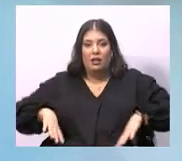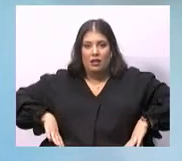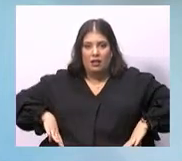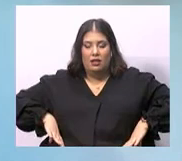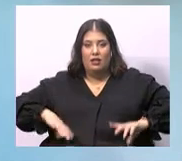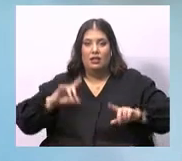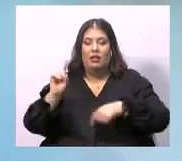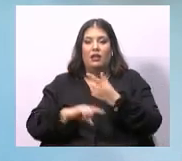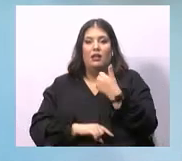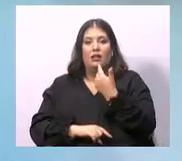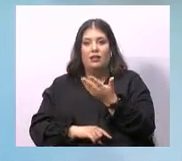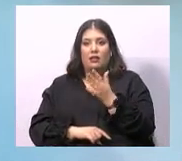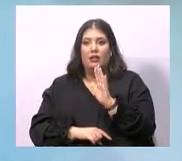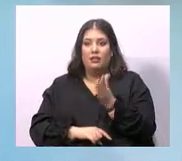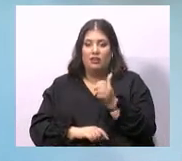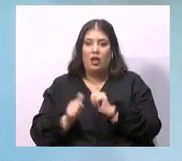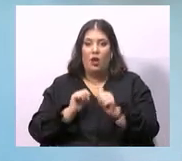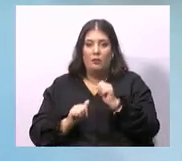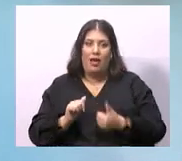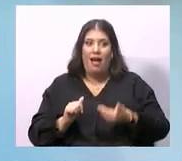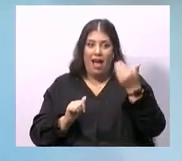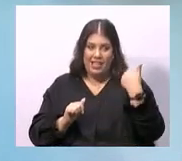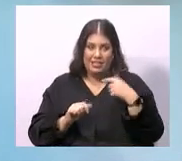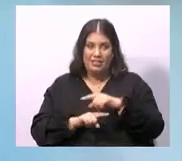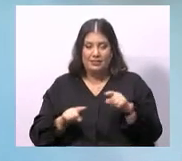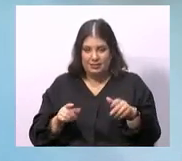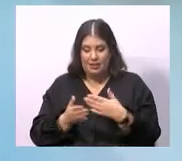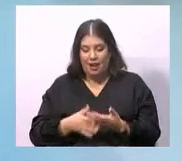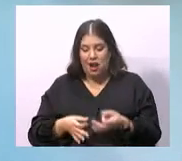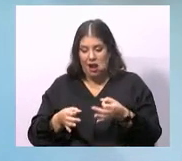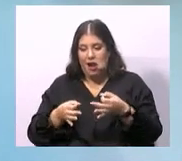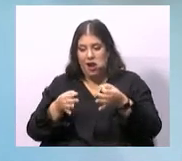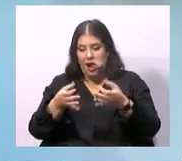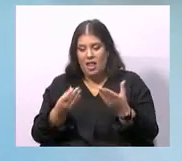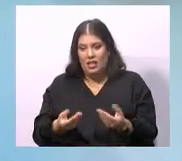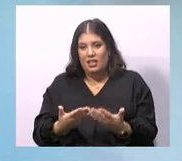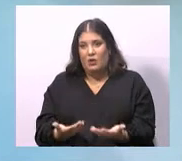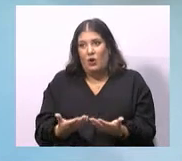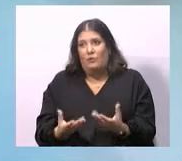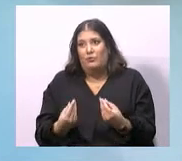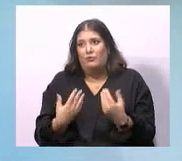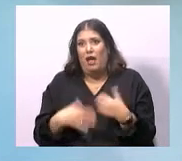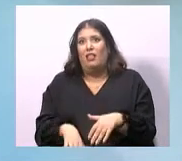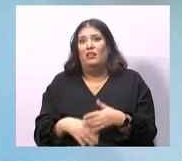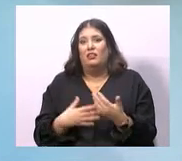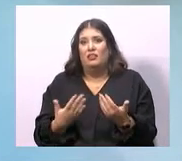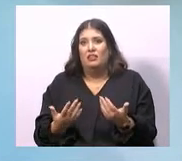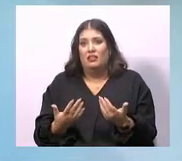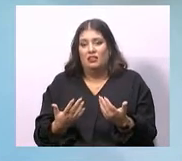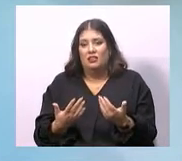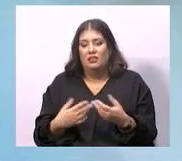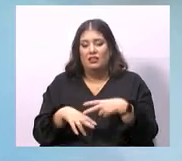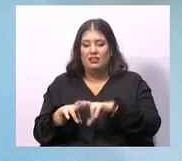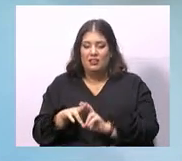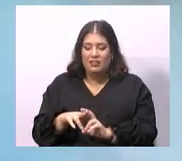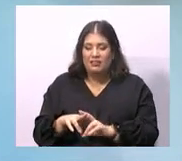E depois disse, a senhora já havia ter sido operada. E isto estava a adiar, estou muito, quer dizer, gosto muito de sentar, gosto muito